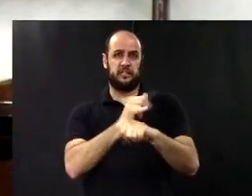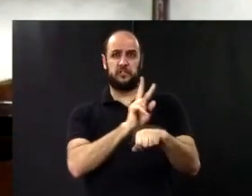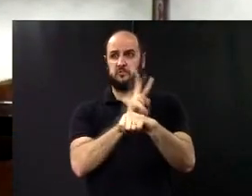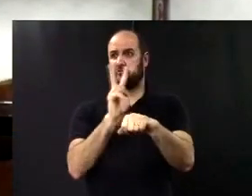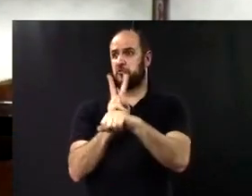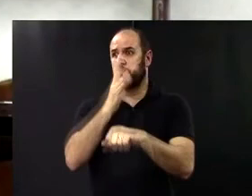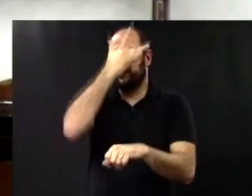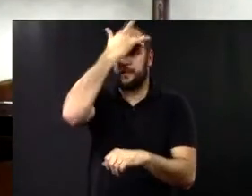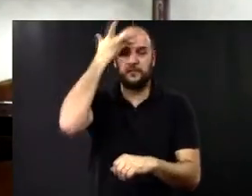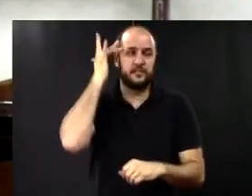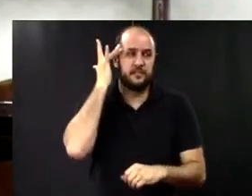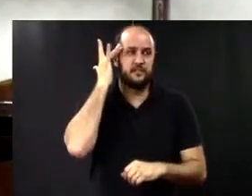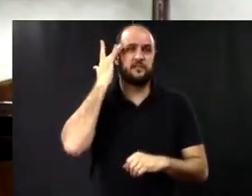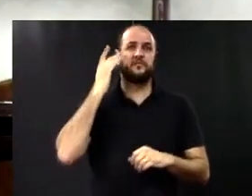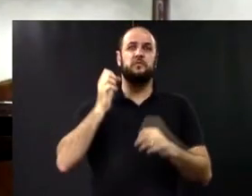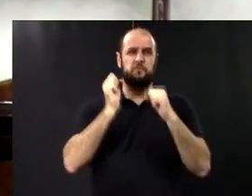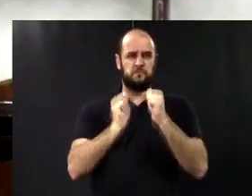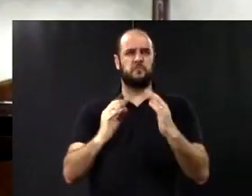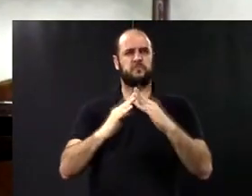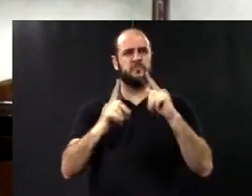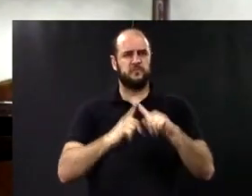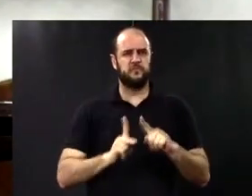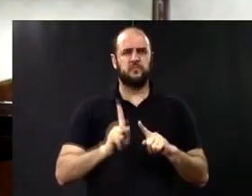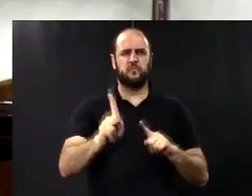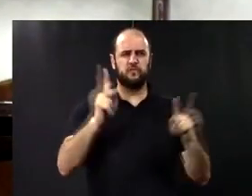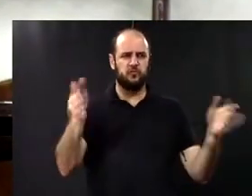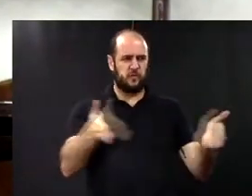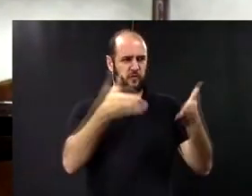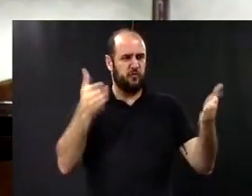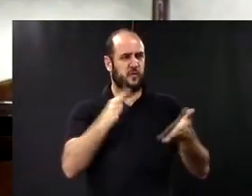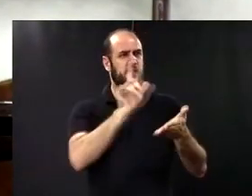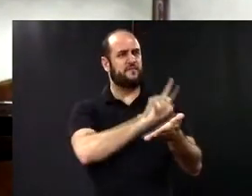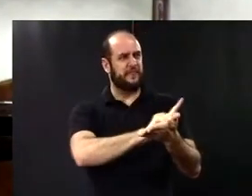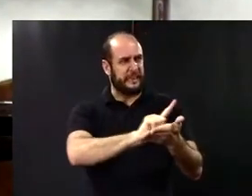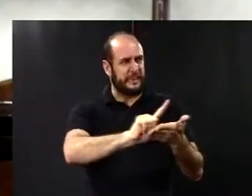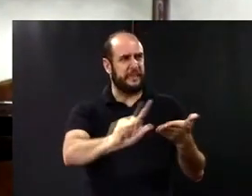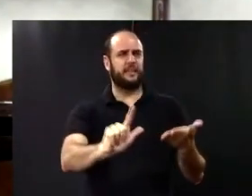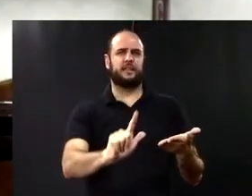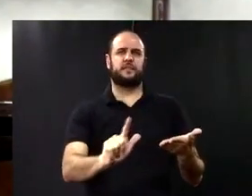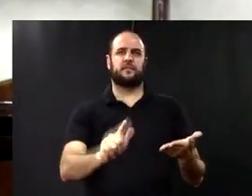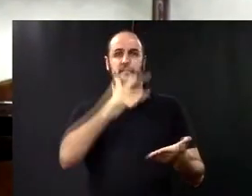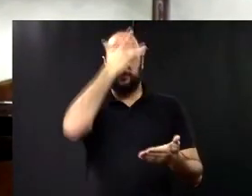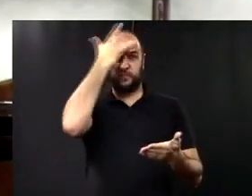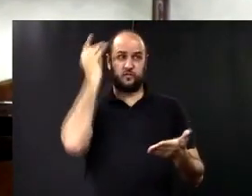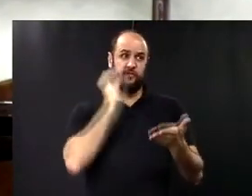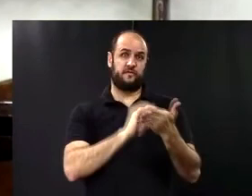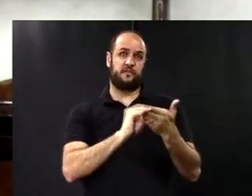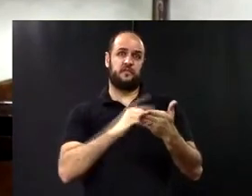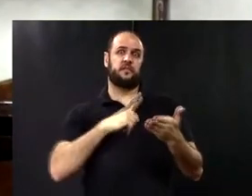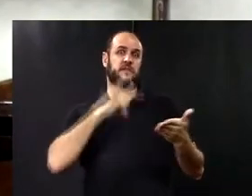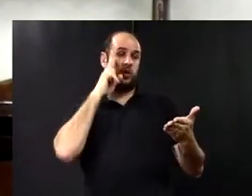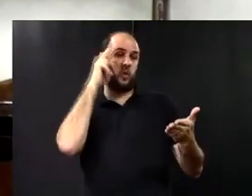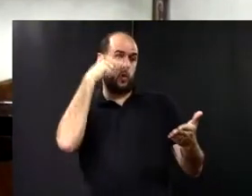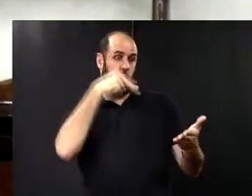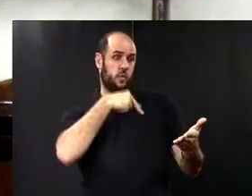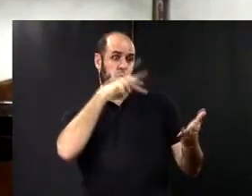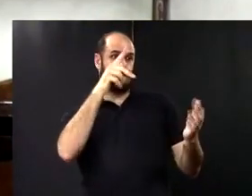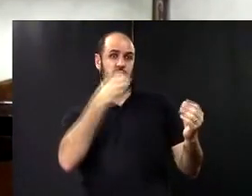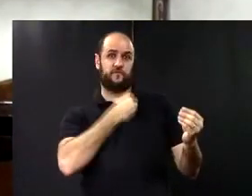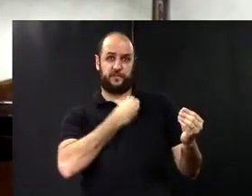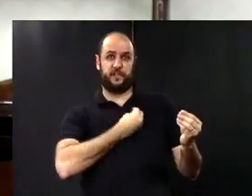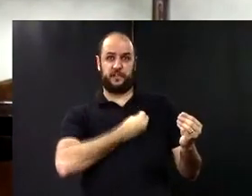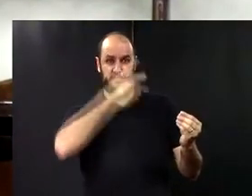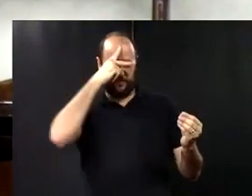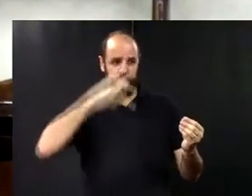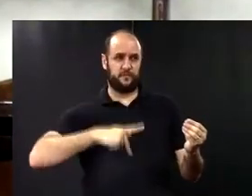cuidar, a manter a igreja pura, a ajudar o faltoso a enxergar os seus próprios erros, para caminharmos